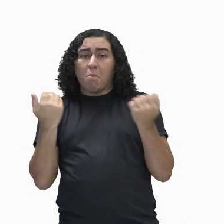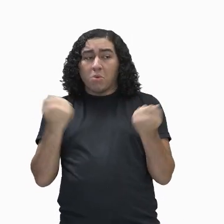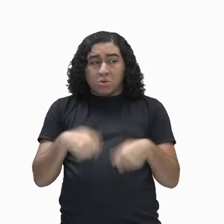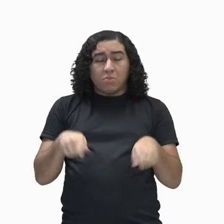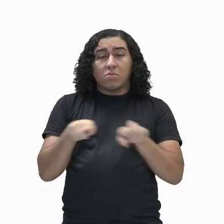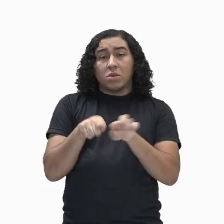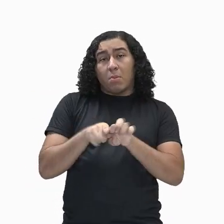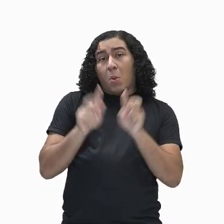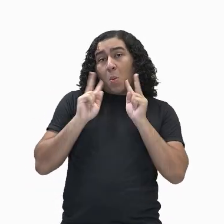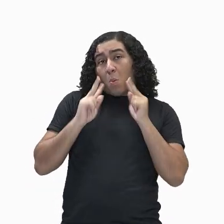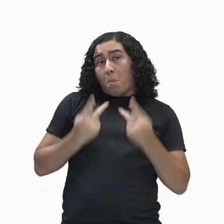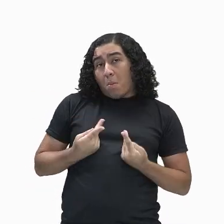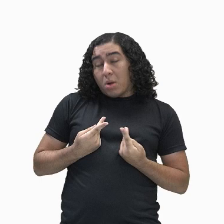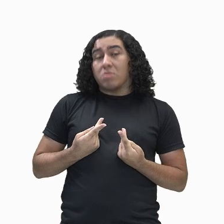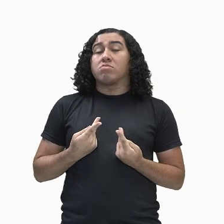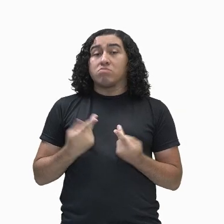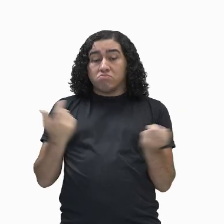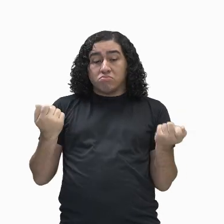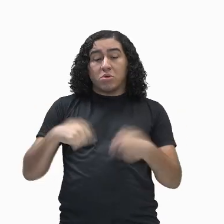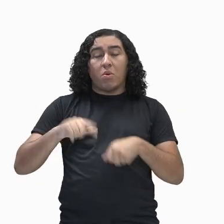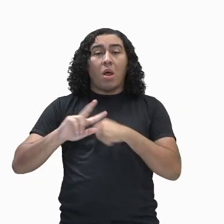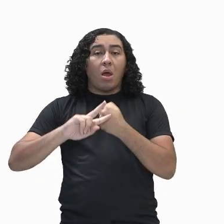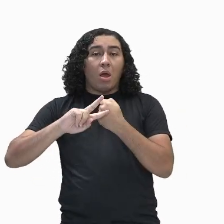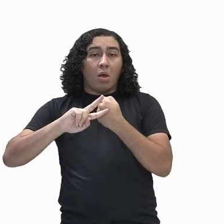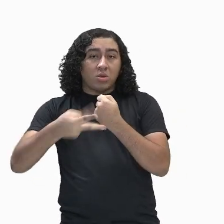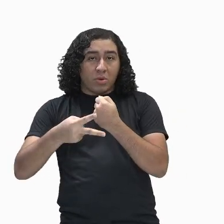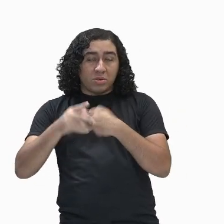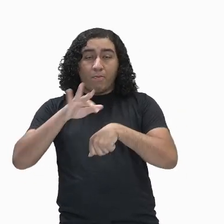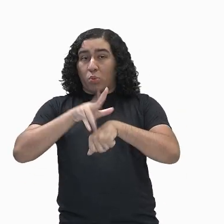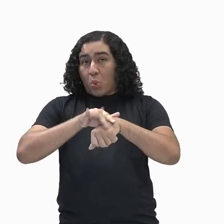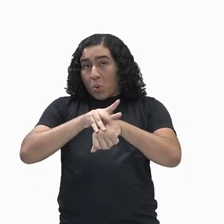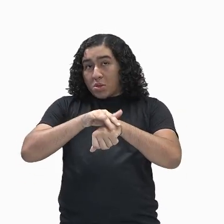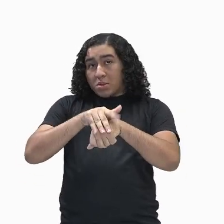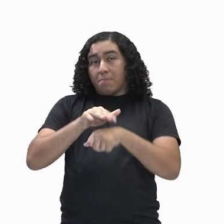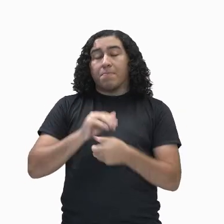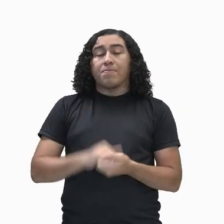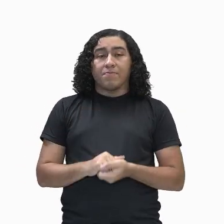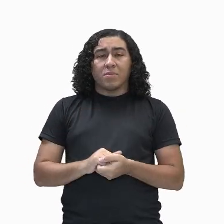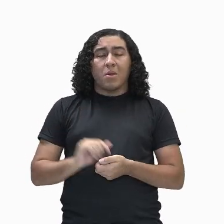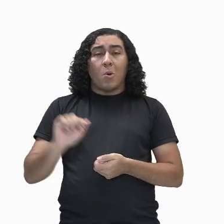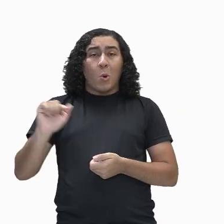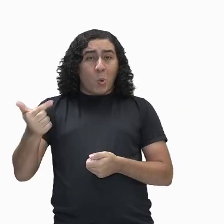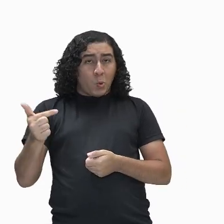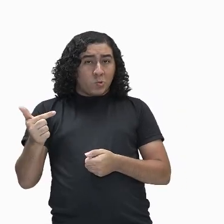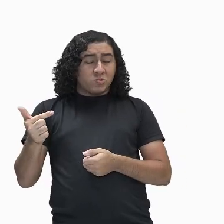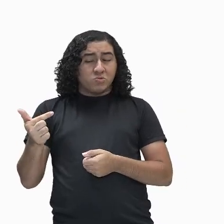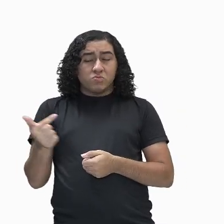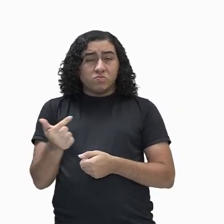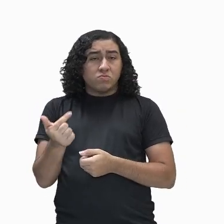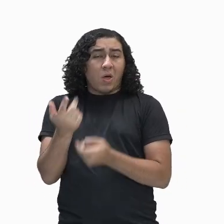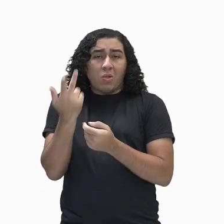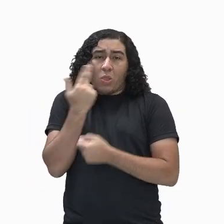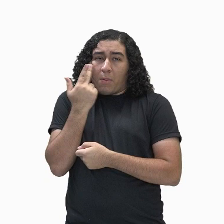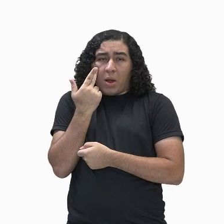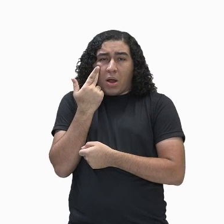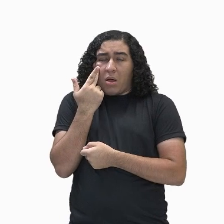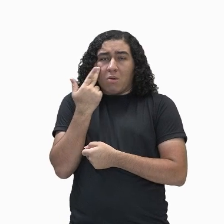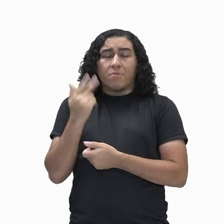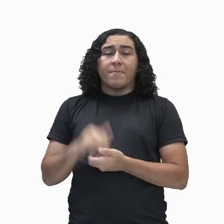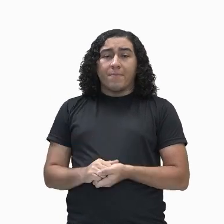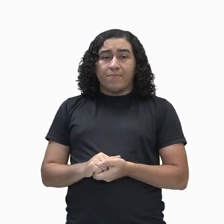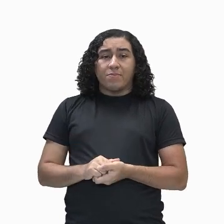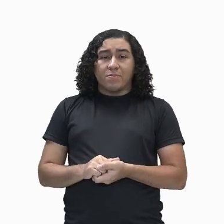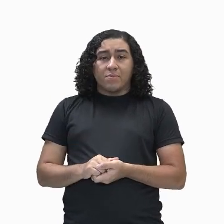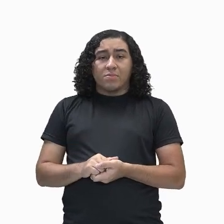nos seres humanos, causando ali algumas doenças. Outros serão inofensivos, como aquele que você observa na imagem que